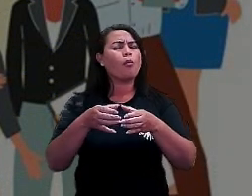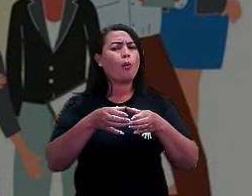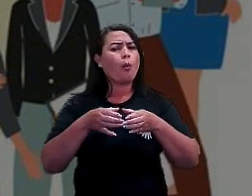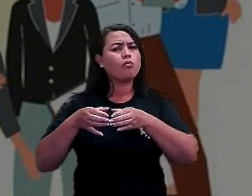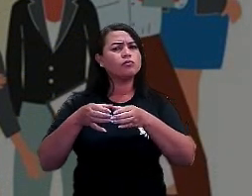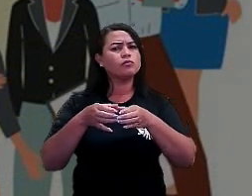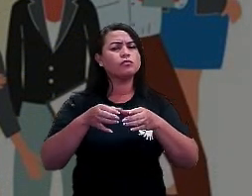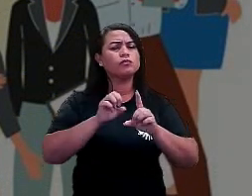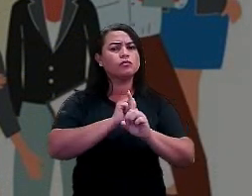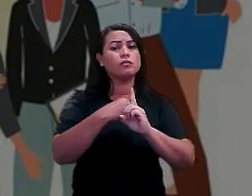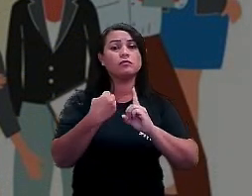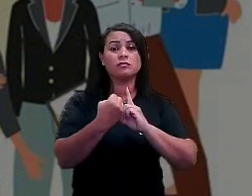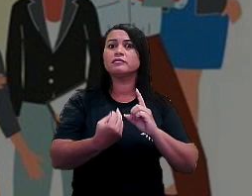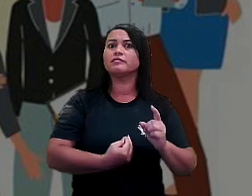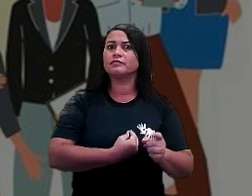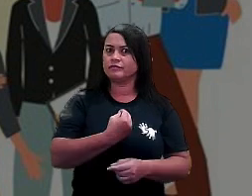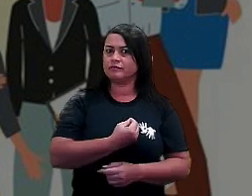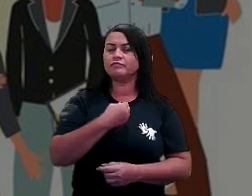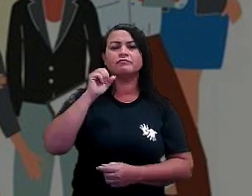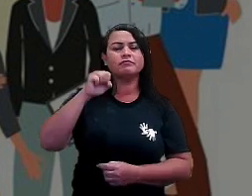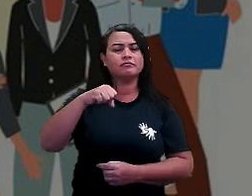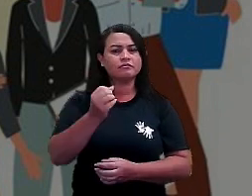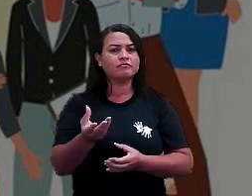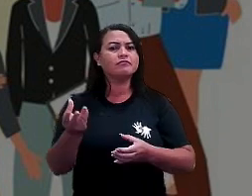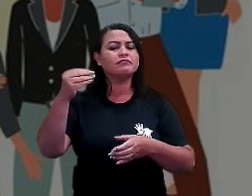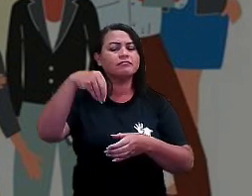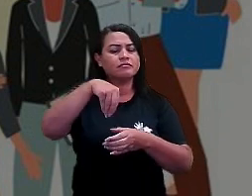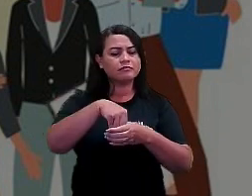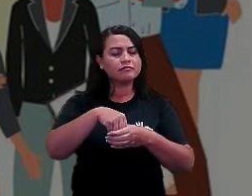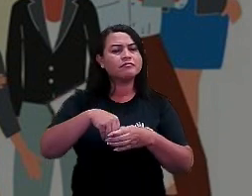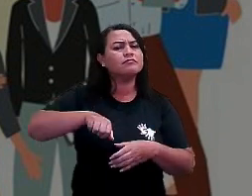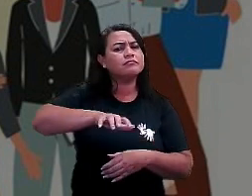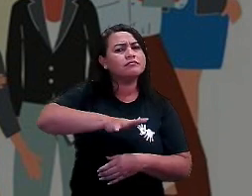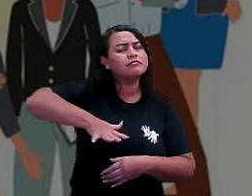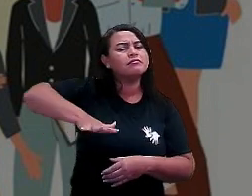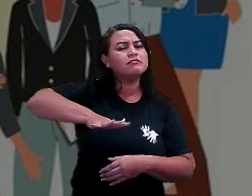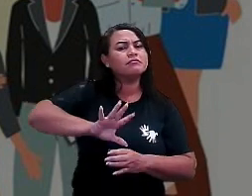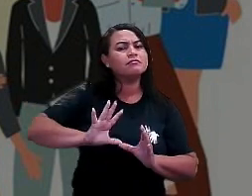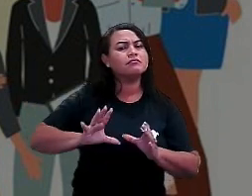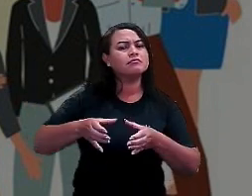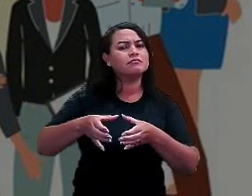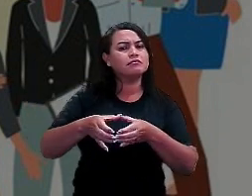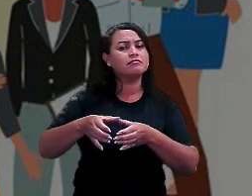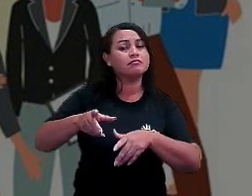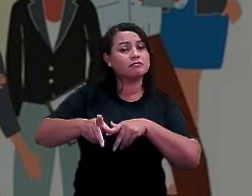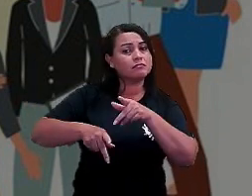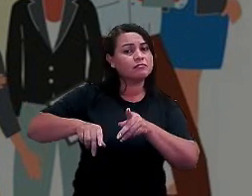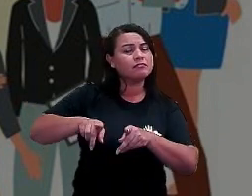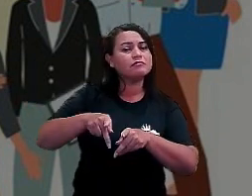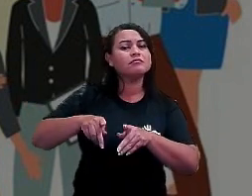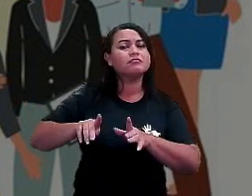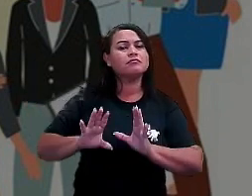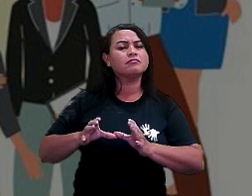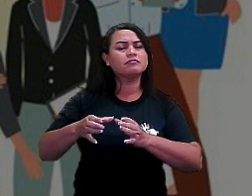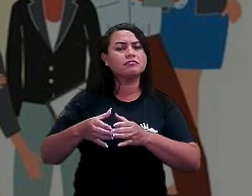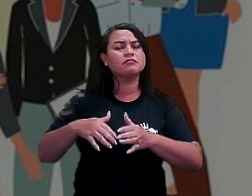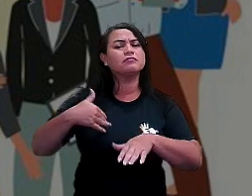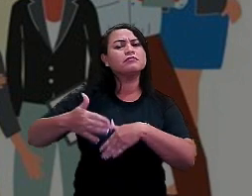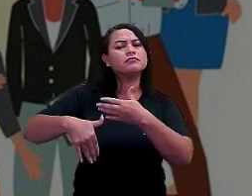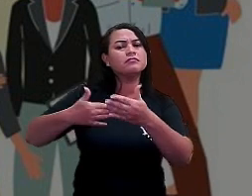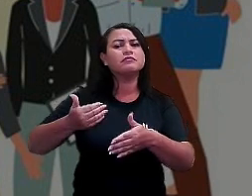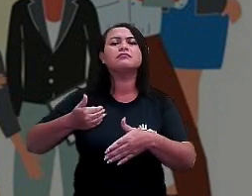uma comunidade. Sim, estamos inseridos na comunidade e a partir dessa comunidade nós desenvolvemos nossos hábitos